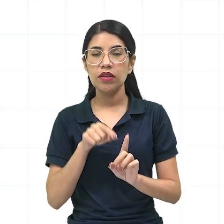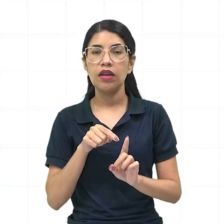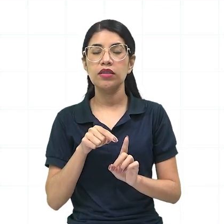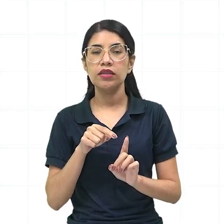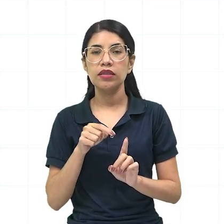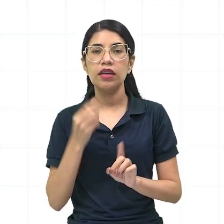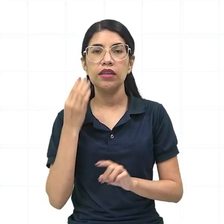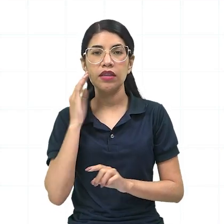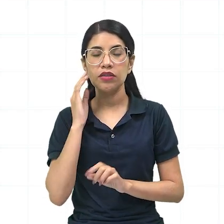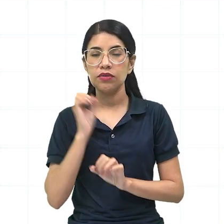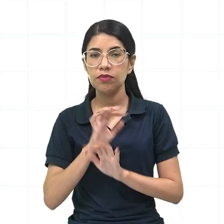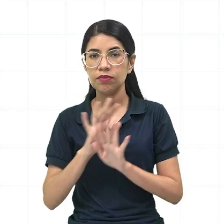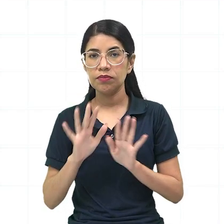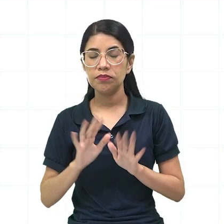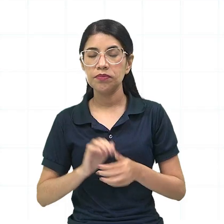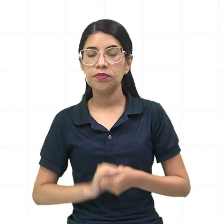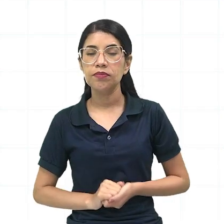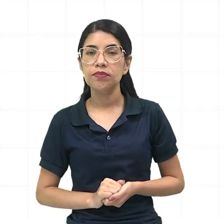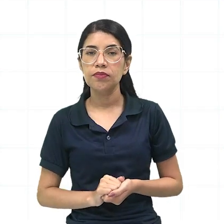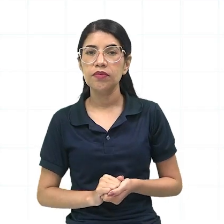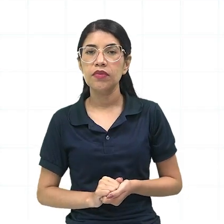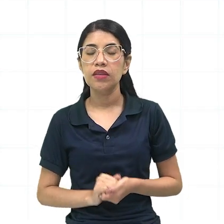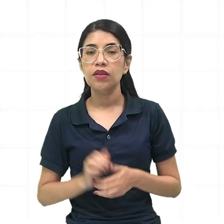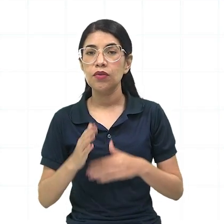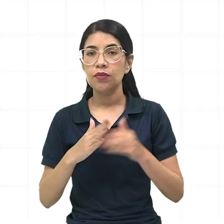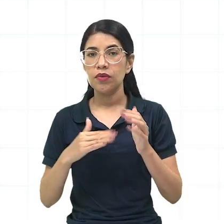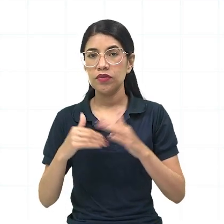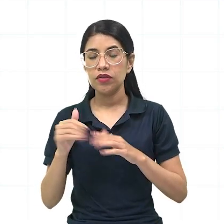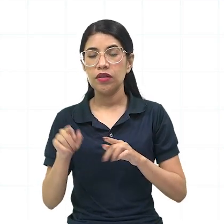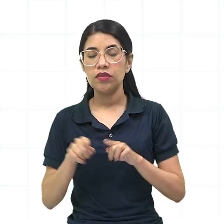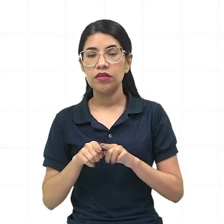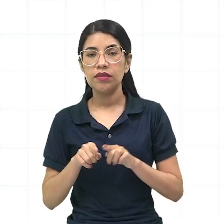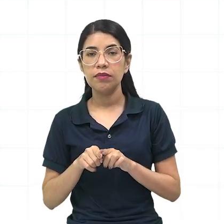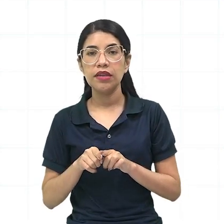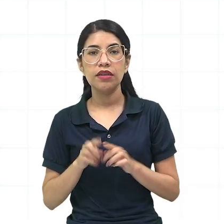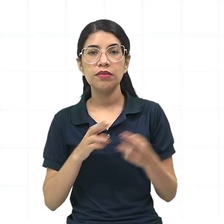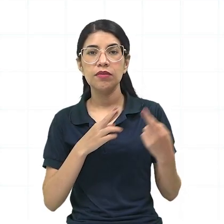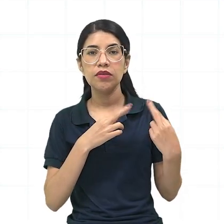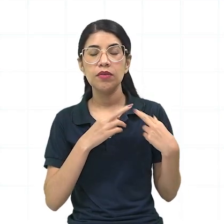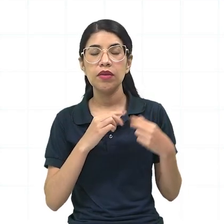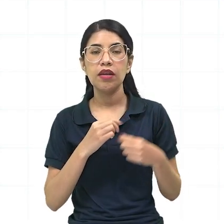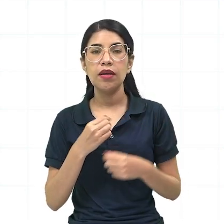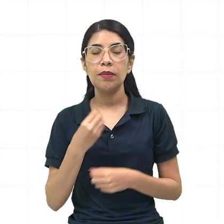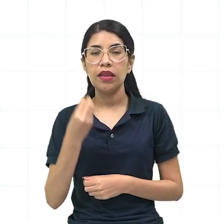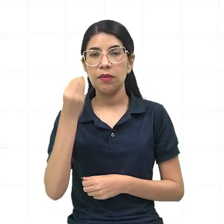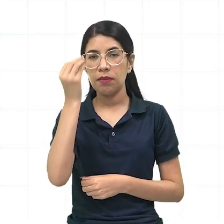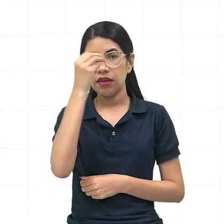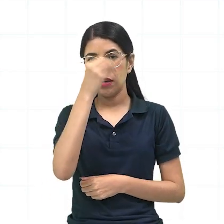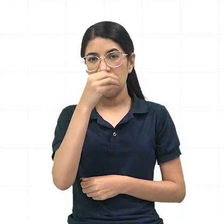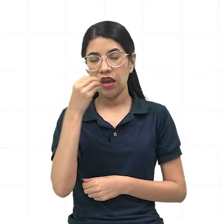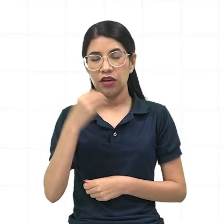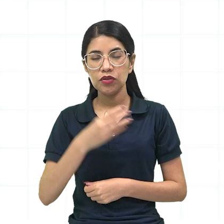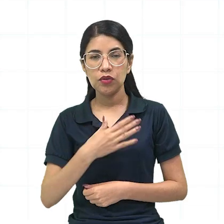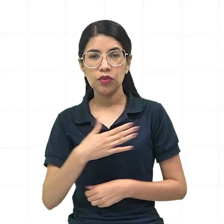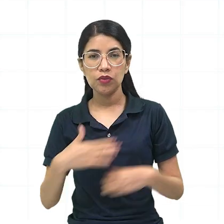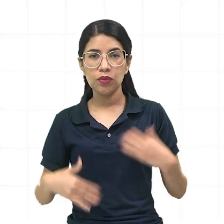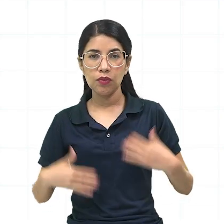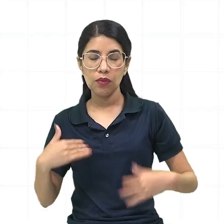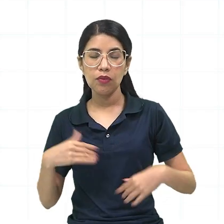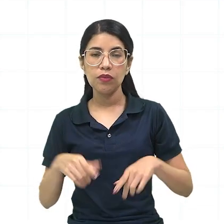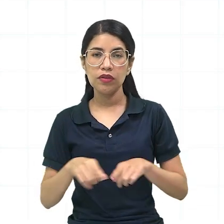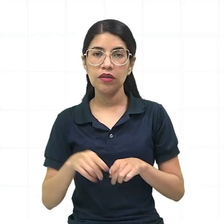do personagem. O maquiador é o responsável pela pintura do rosto ou do corpo